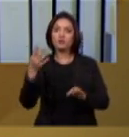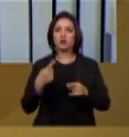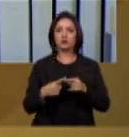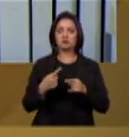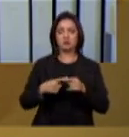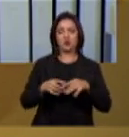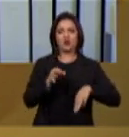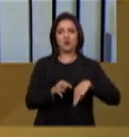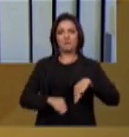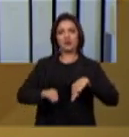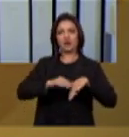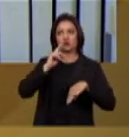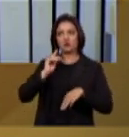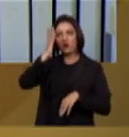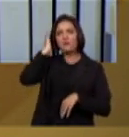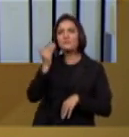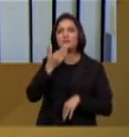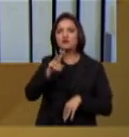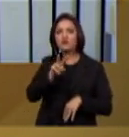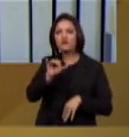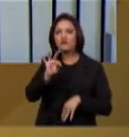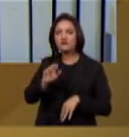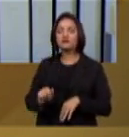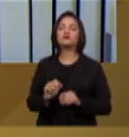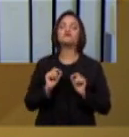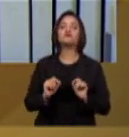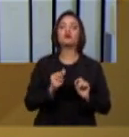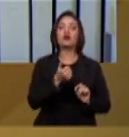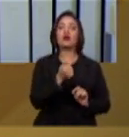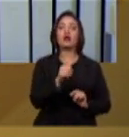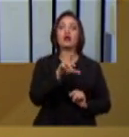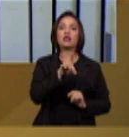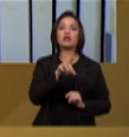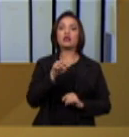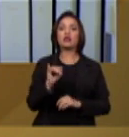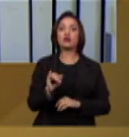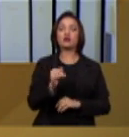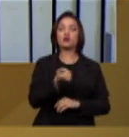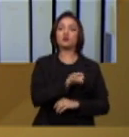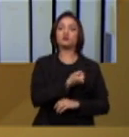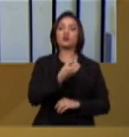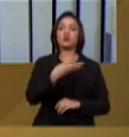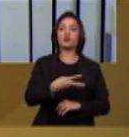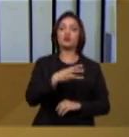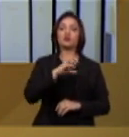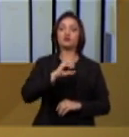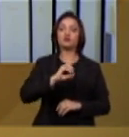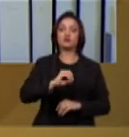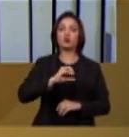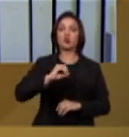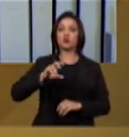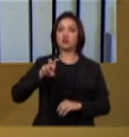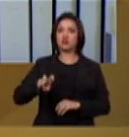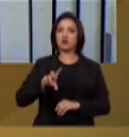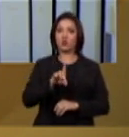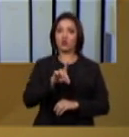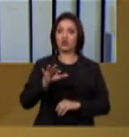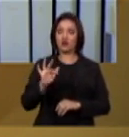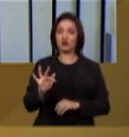ao ministro Marco Aurélio a ação direta de inconstitucionalidade 3005 procedente do Distrito